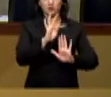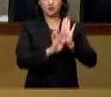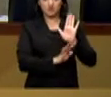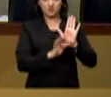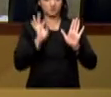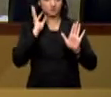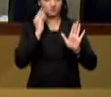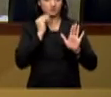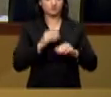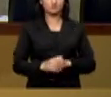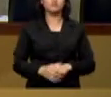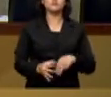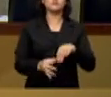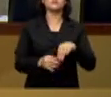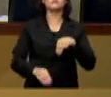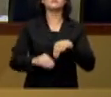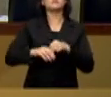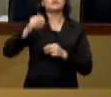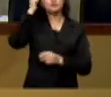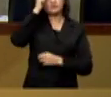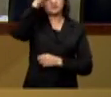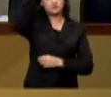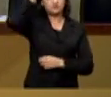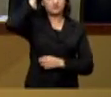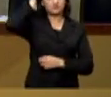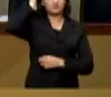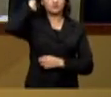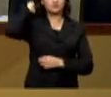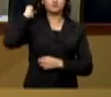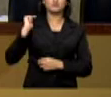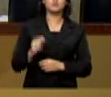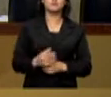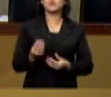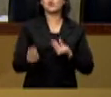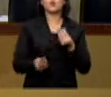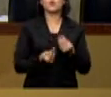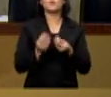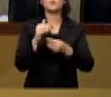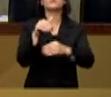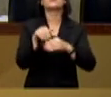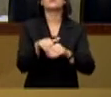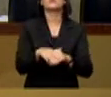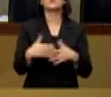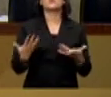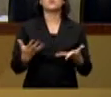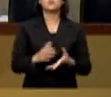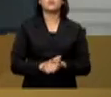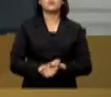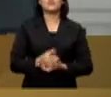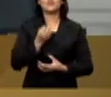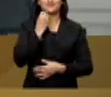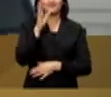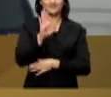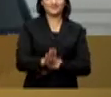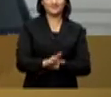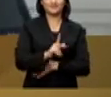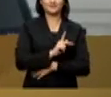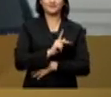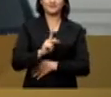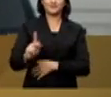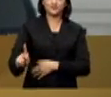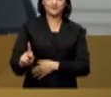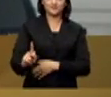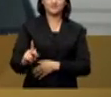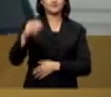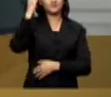Ministro Alexandre Moraes, como vota Vossa Excelência sobre a modulação? Boa tarde, presidente, ministro Luiz